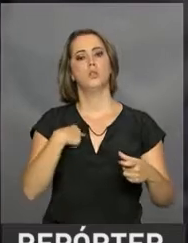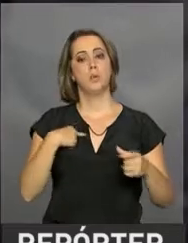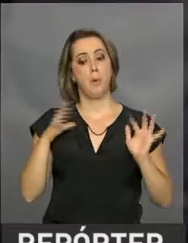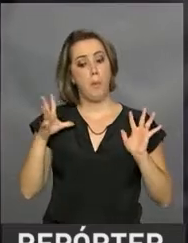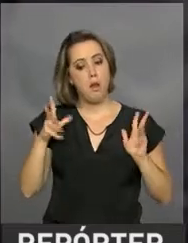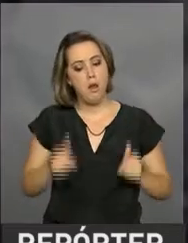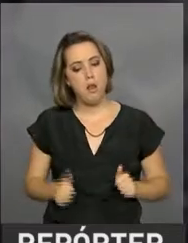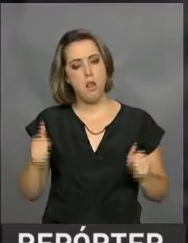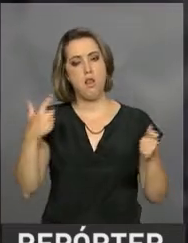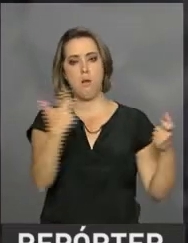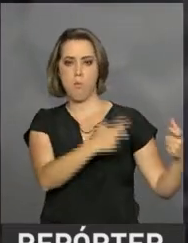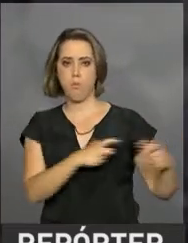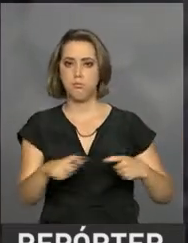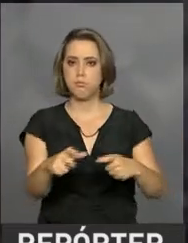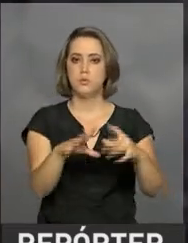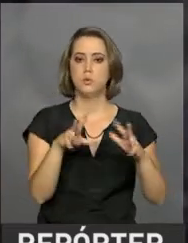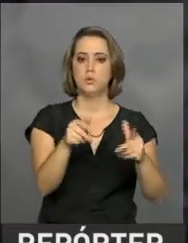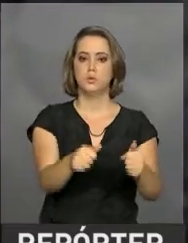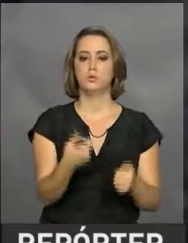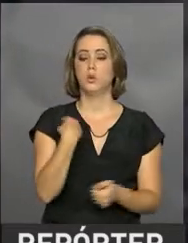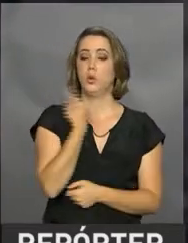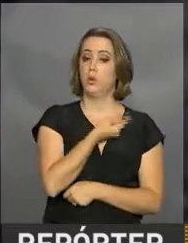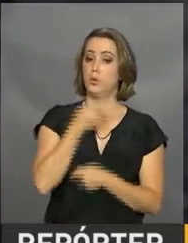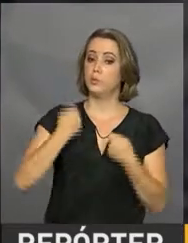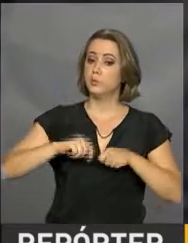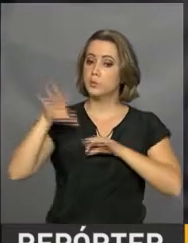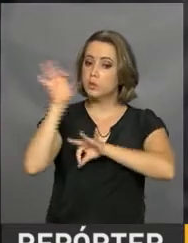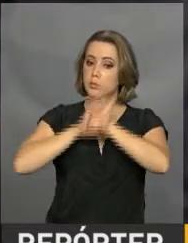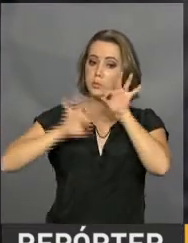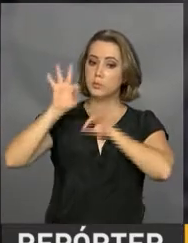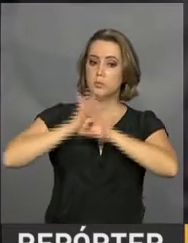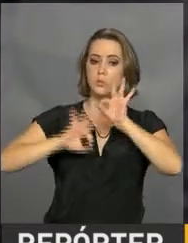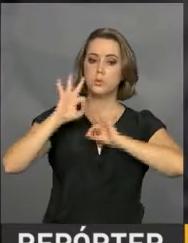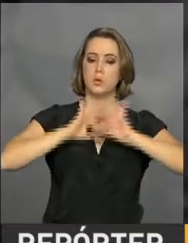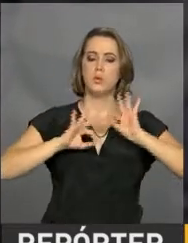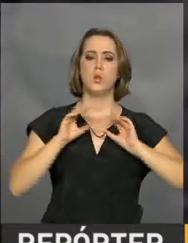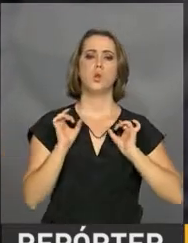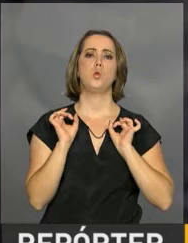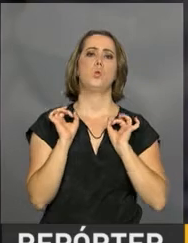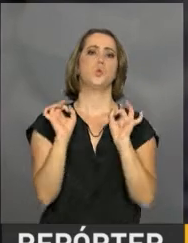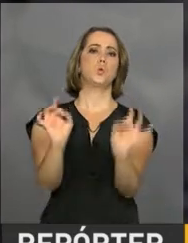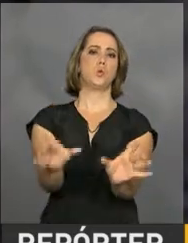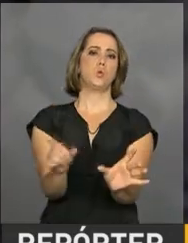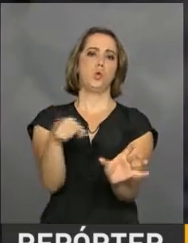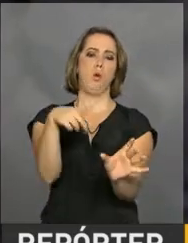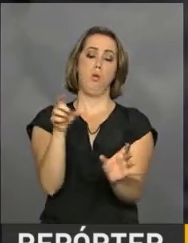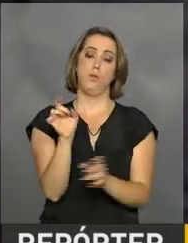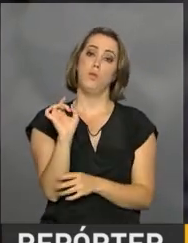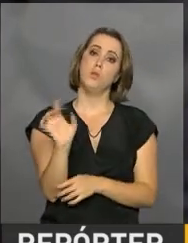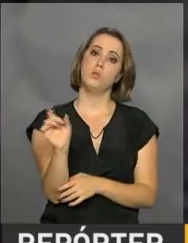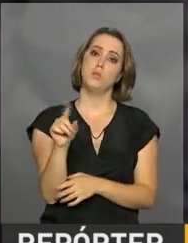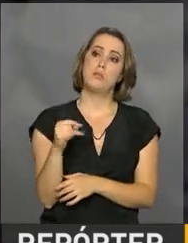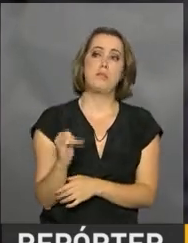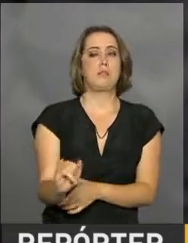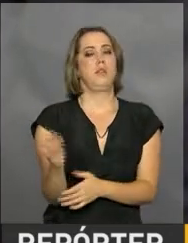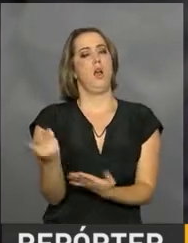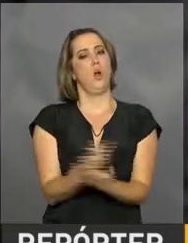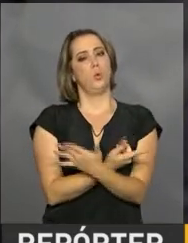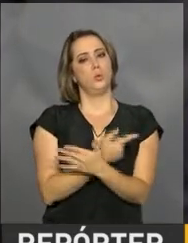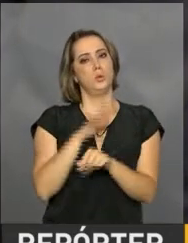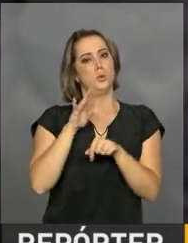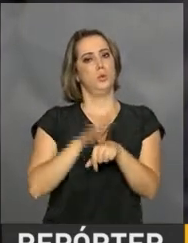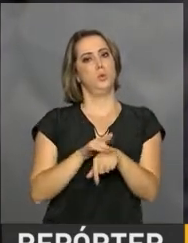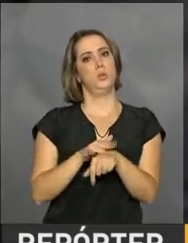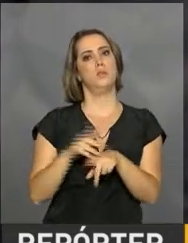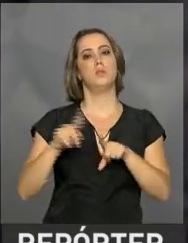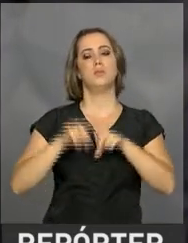nós temos que estar preparados não só para enfrentar o problema se um dia acontecer mas